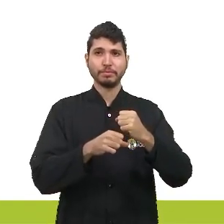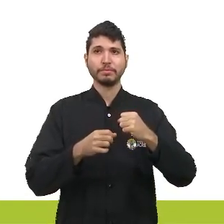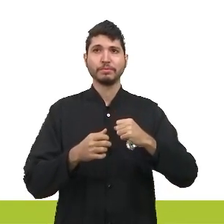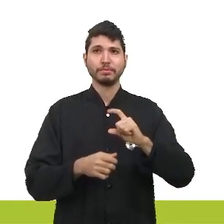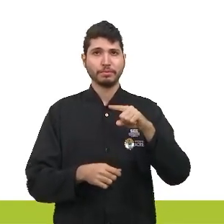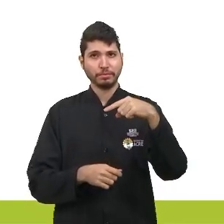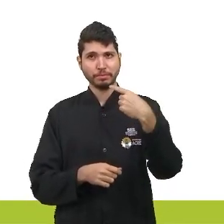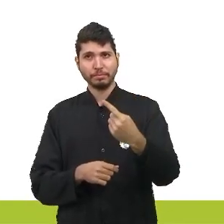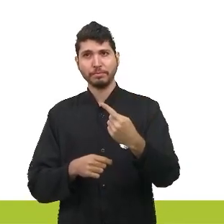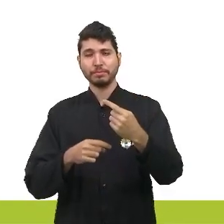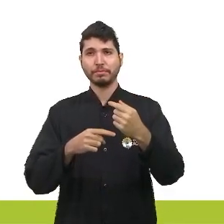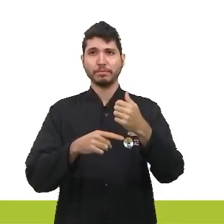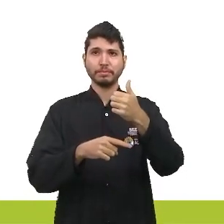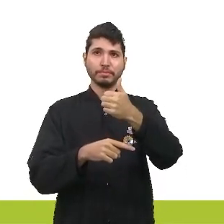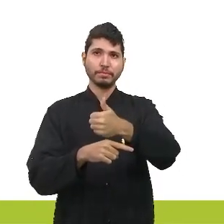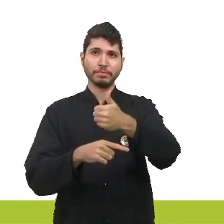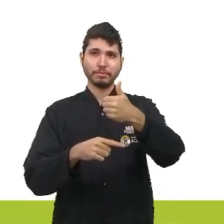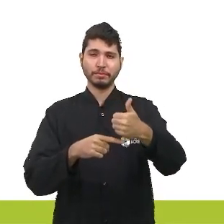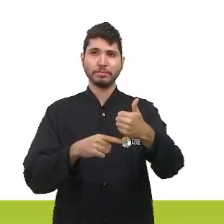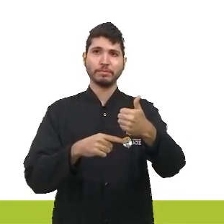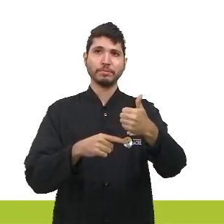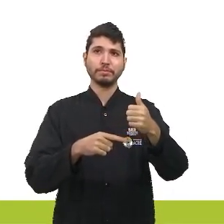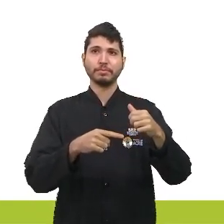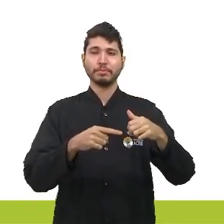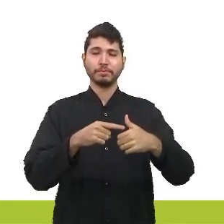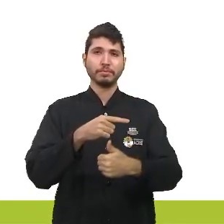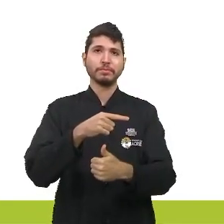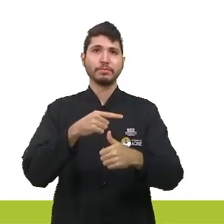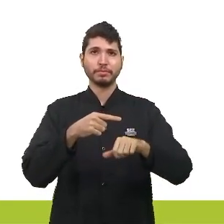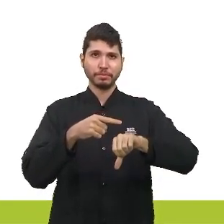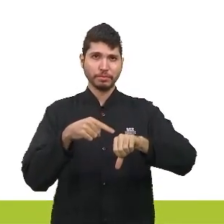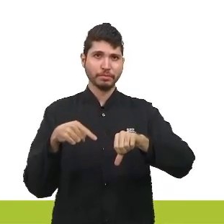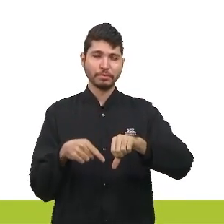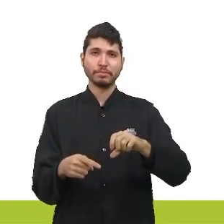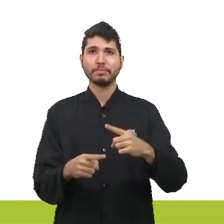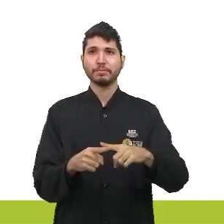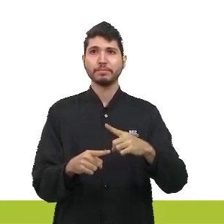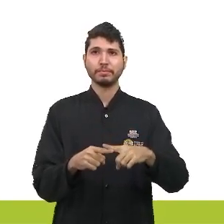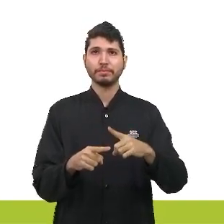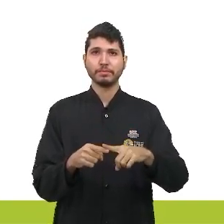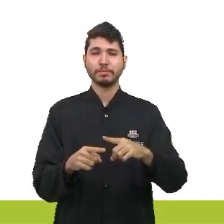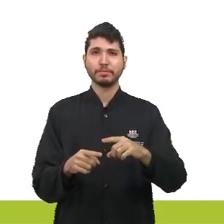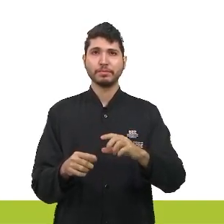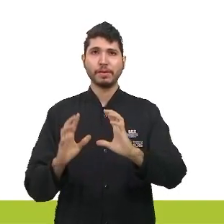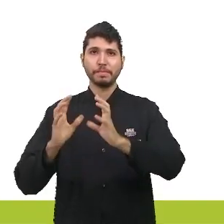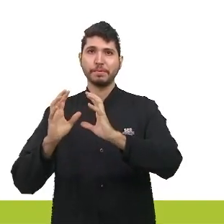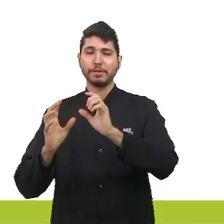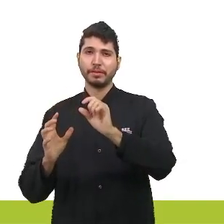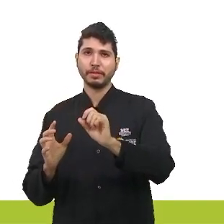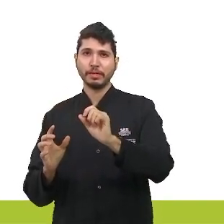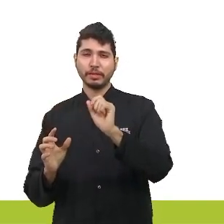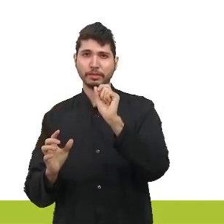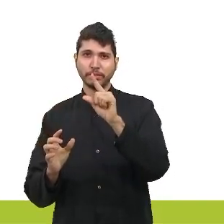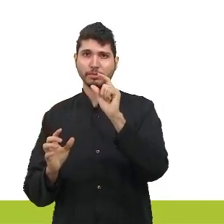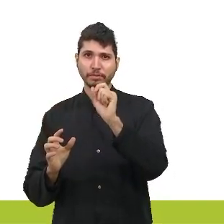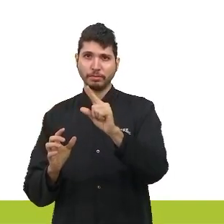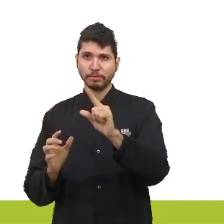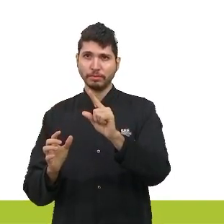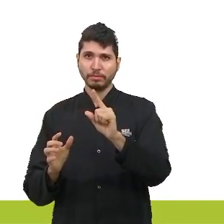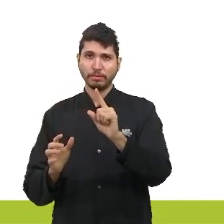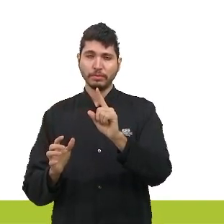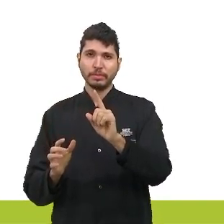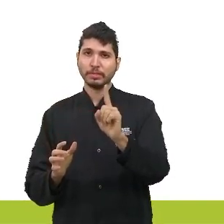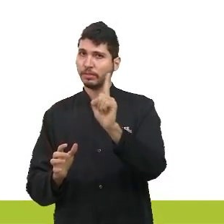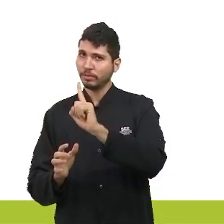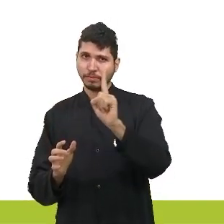11 num total de 19, porque a bola azul retirada não foi reposta. Então,